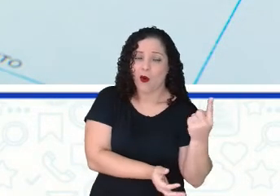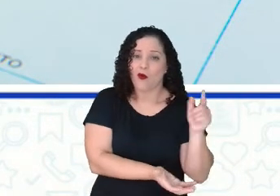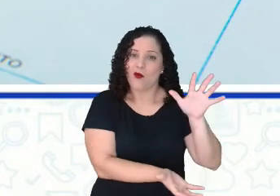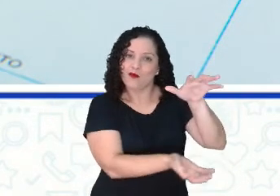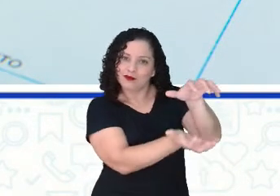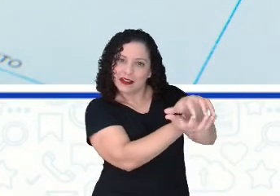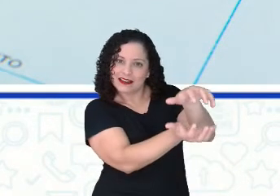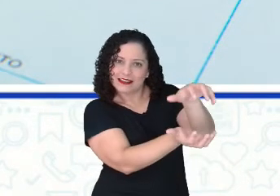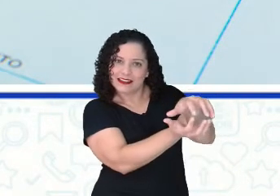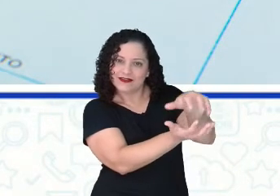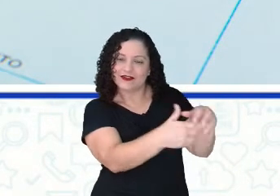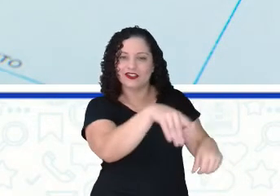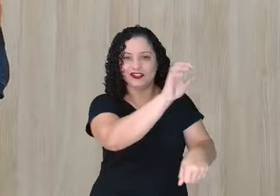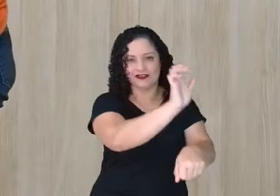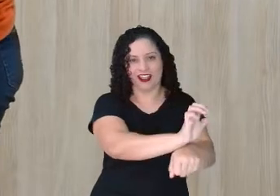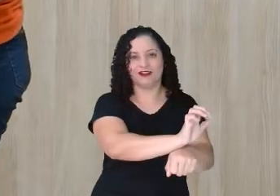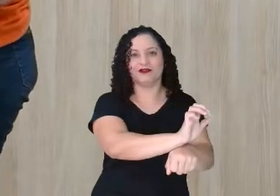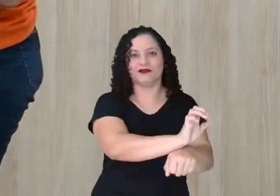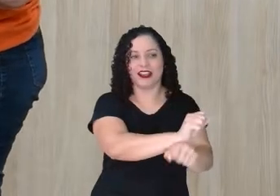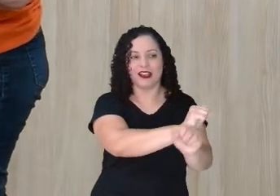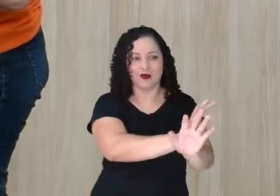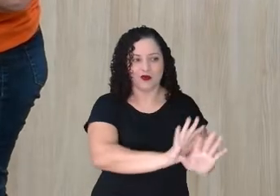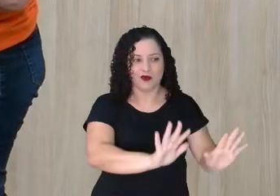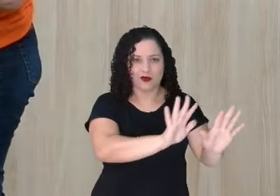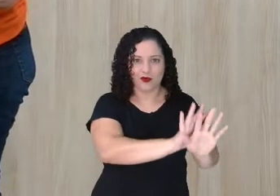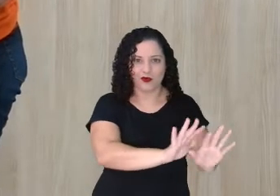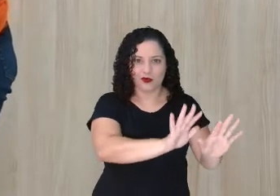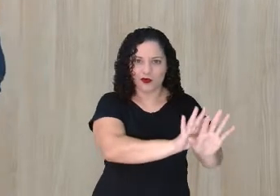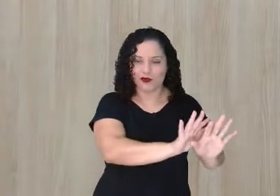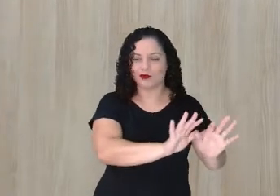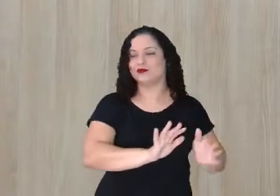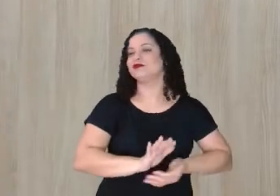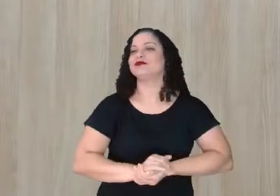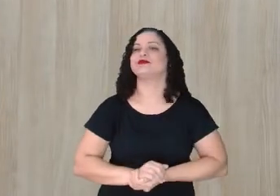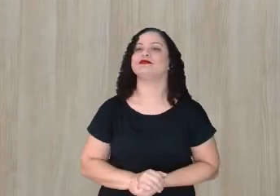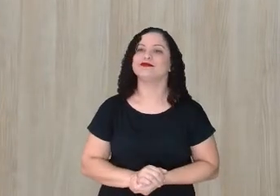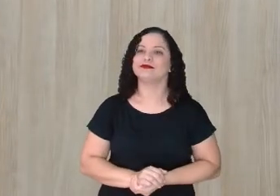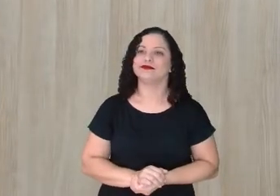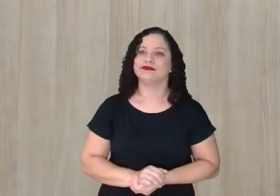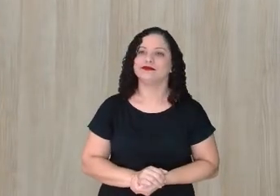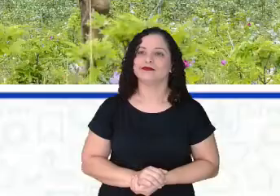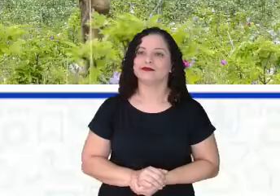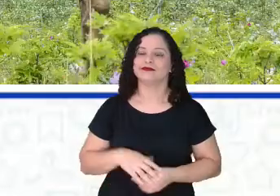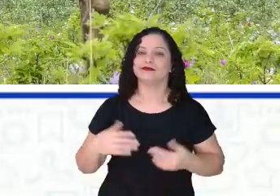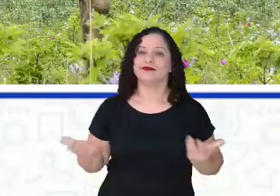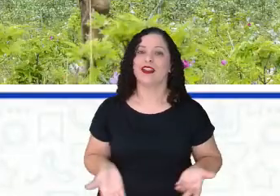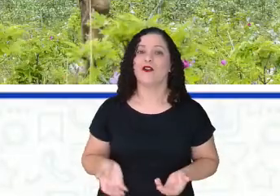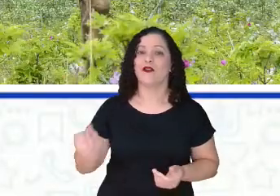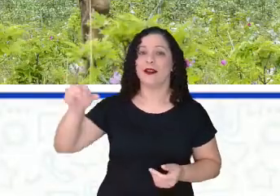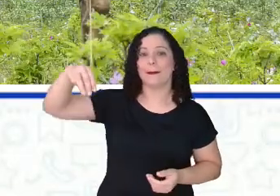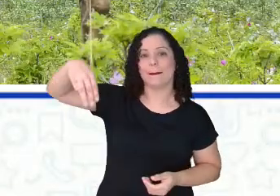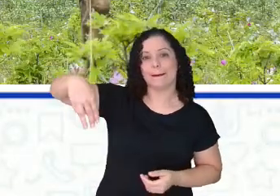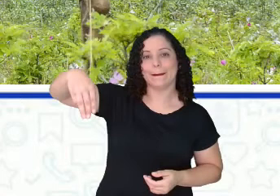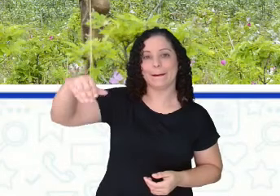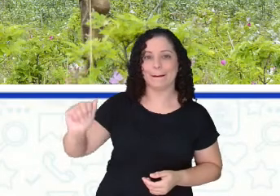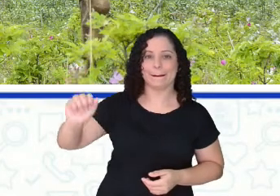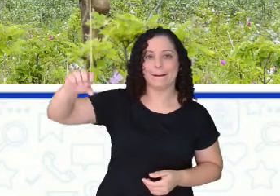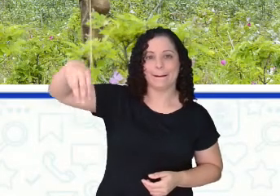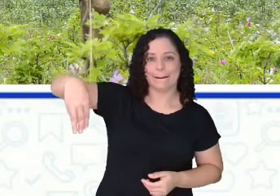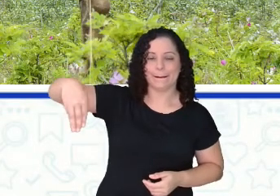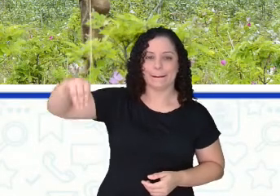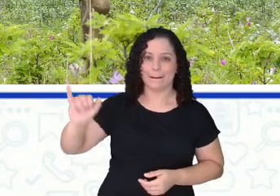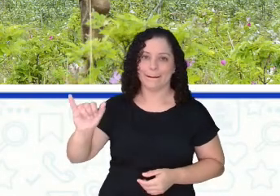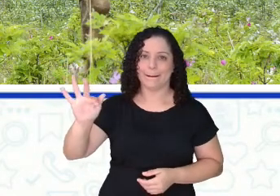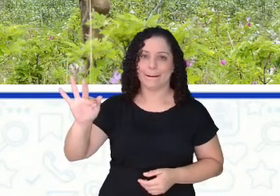pequenininho, mas é gigante, não é? Em cultura e tantas outras coisas. Então, mamífero é hiperônimo